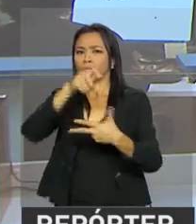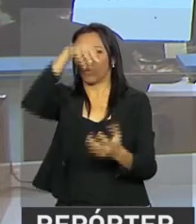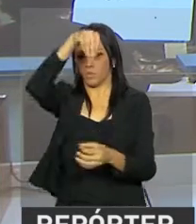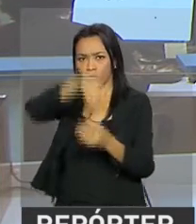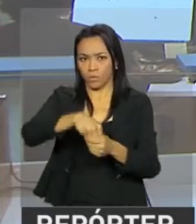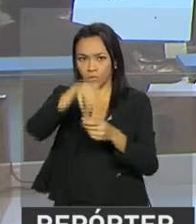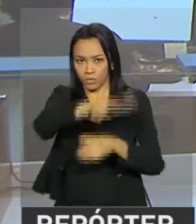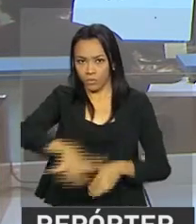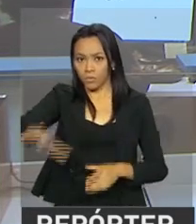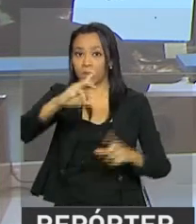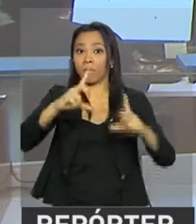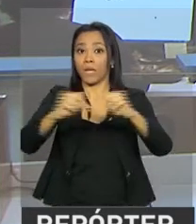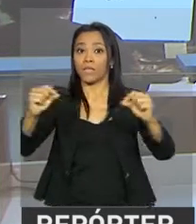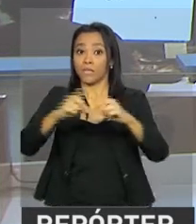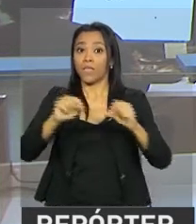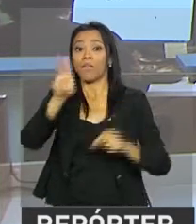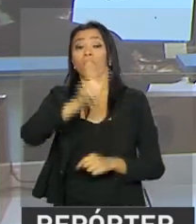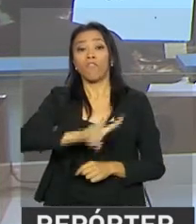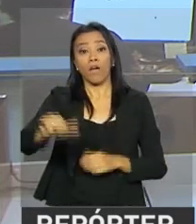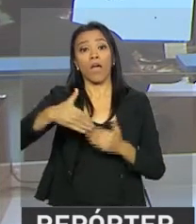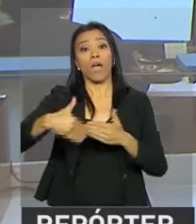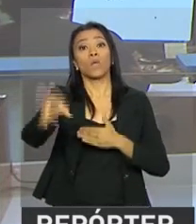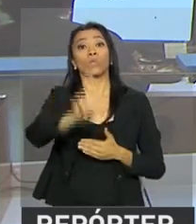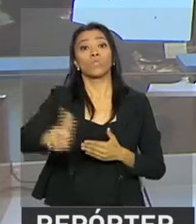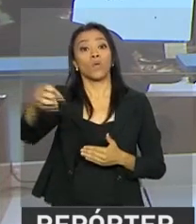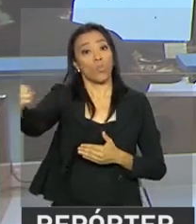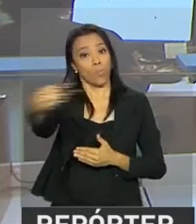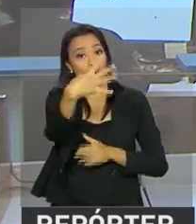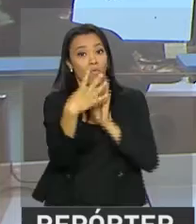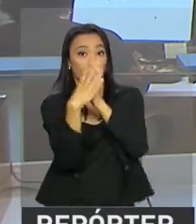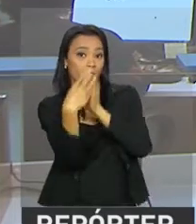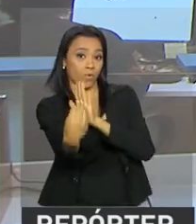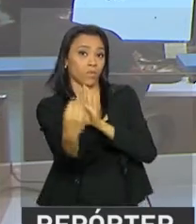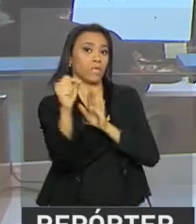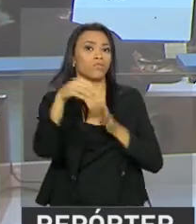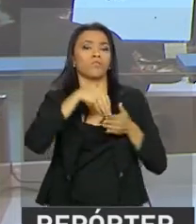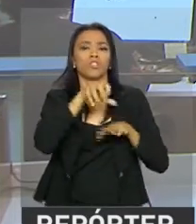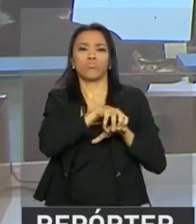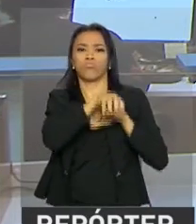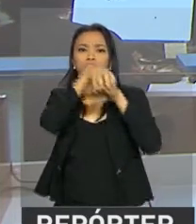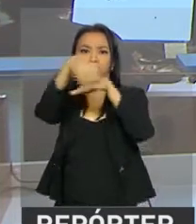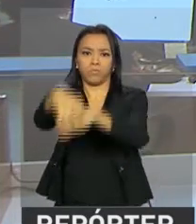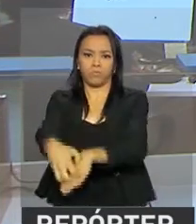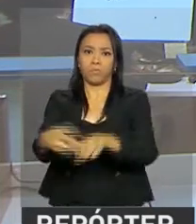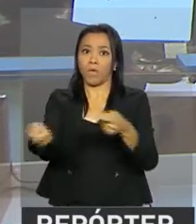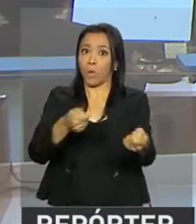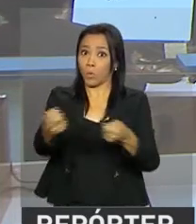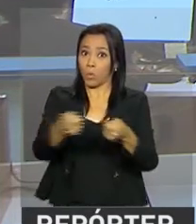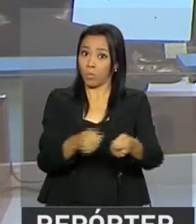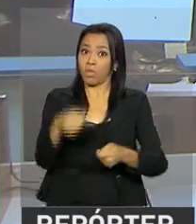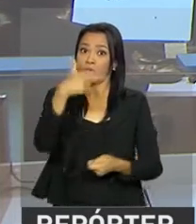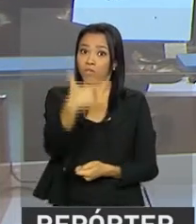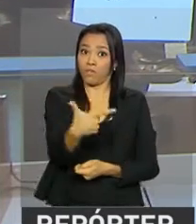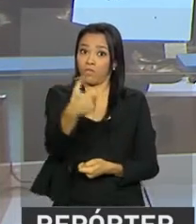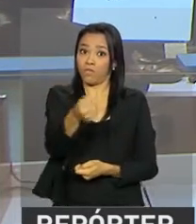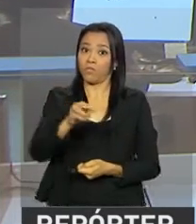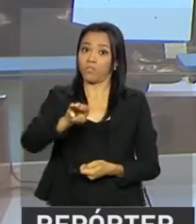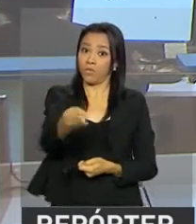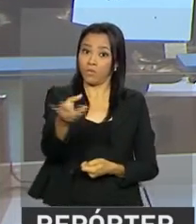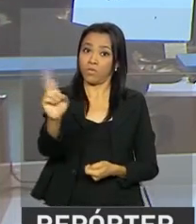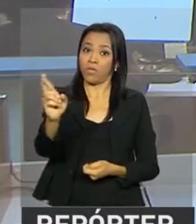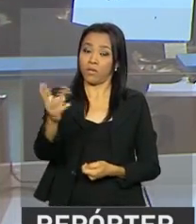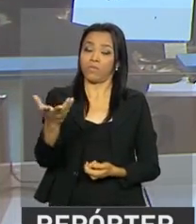federal vamos um novo modelo de transporte que deve garantir uma economia de 20 milhões de reais ao